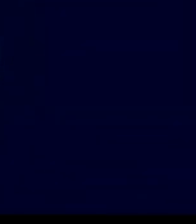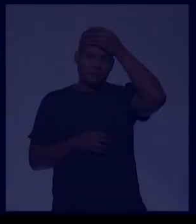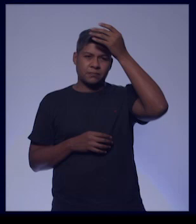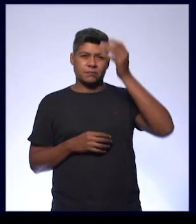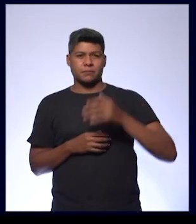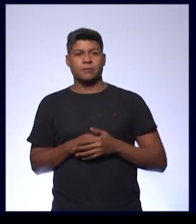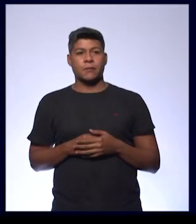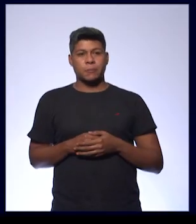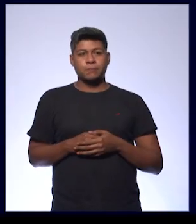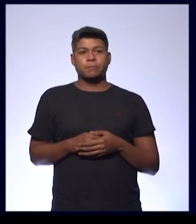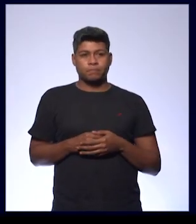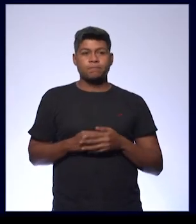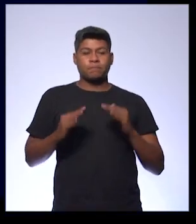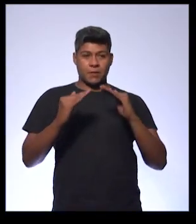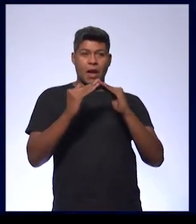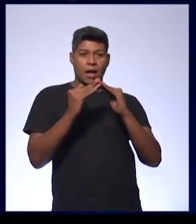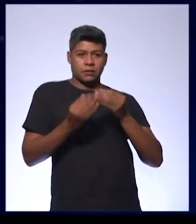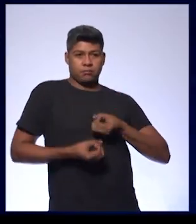Conotação de casa.